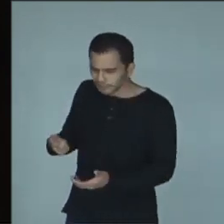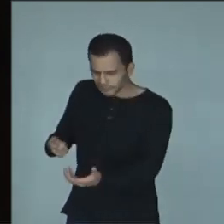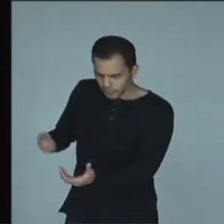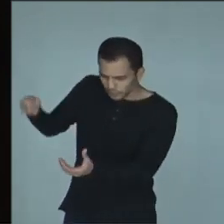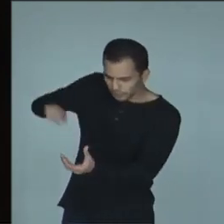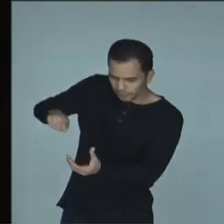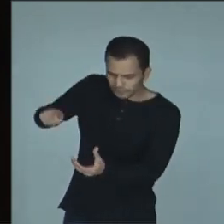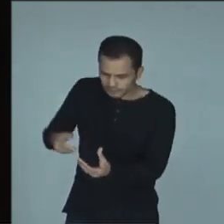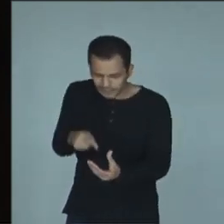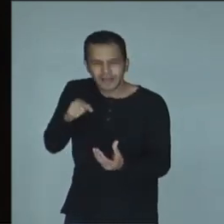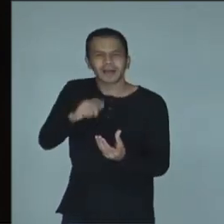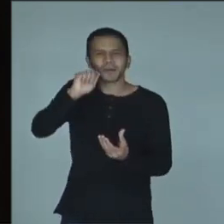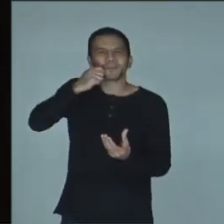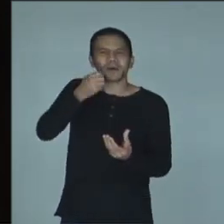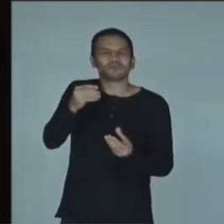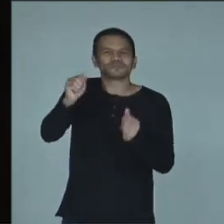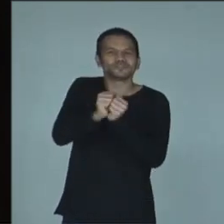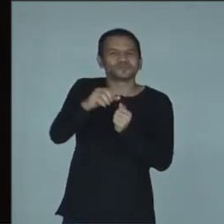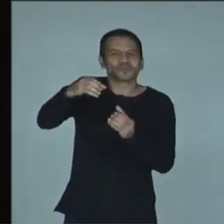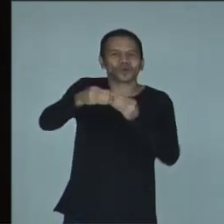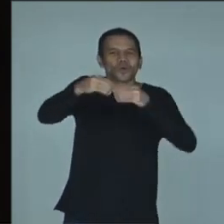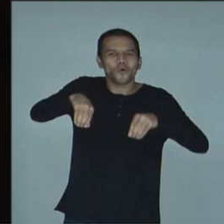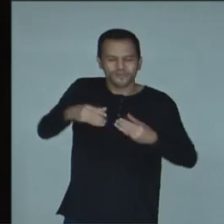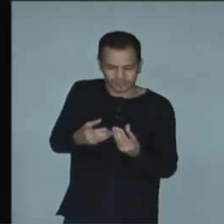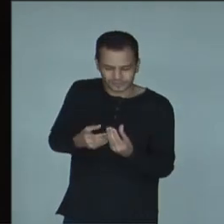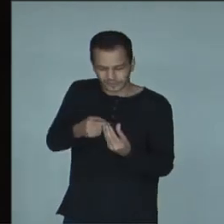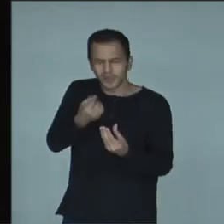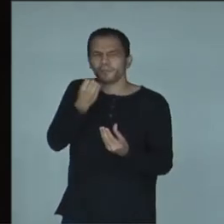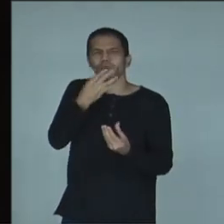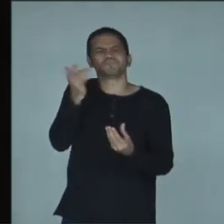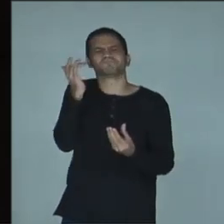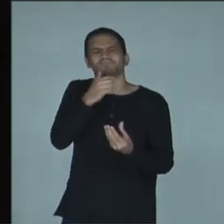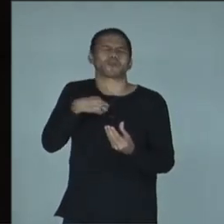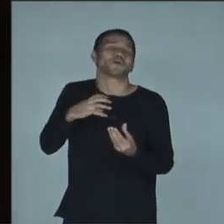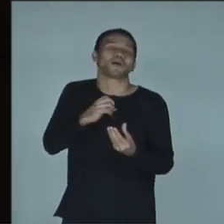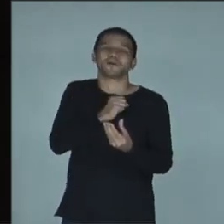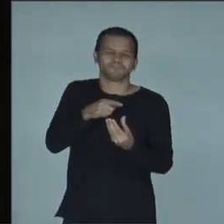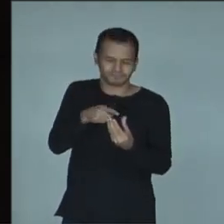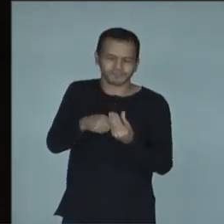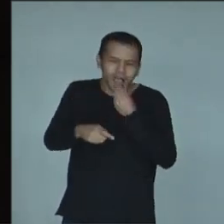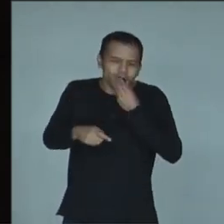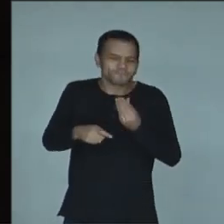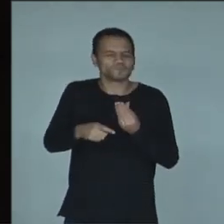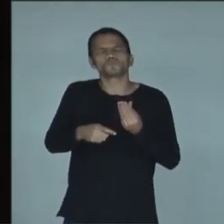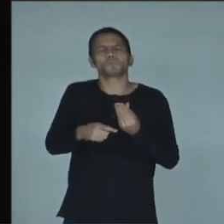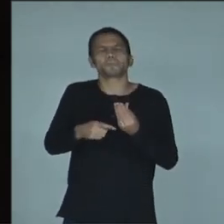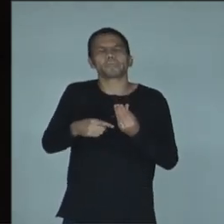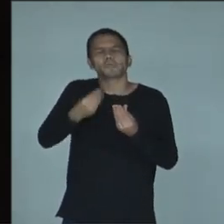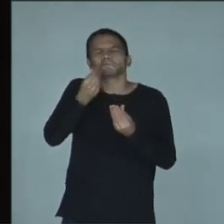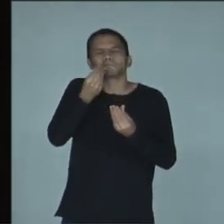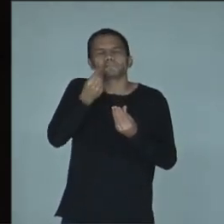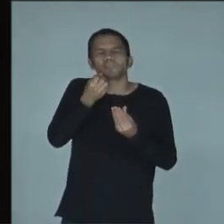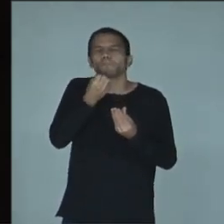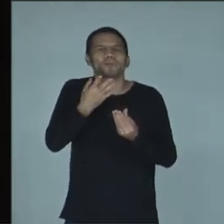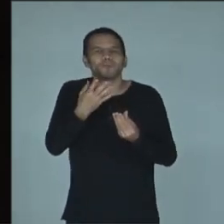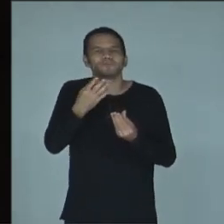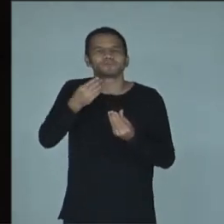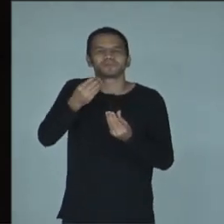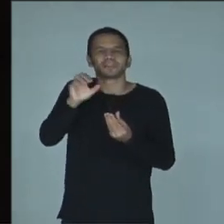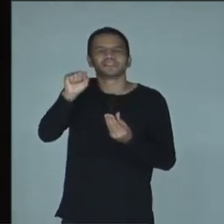o pão com ovo é campeão de mar com gema mole eu adoro bota um salzinho